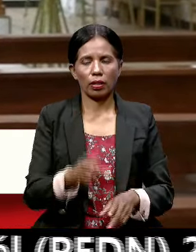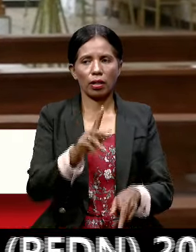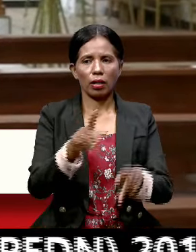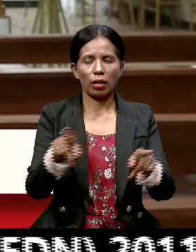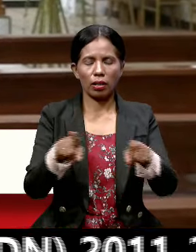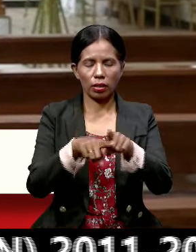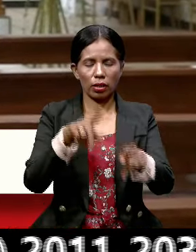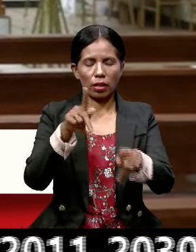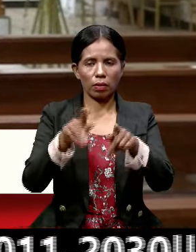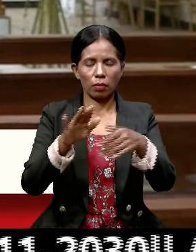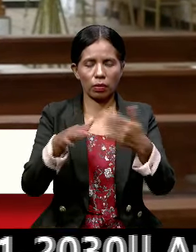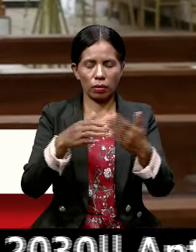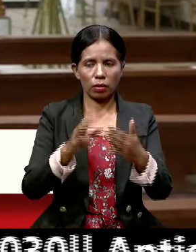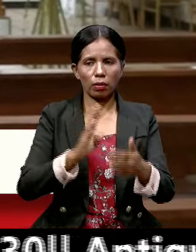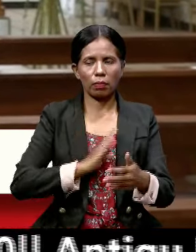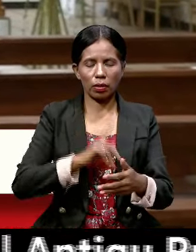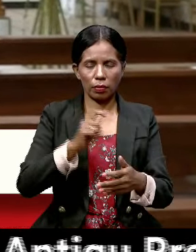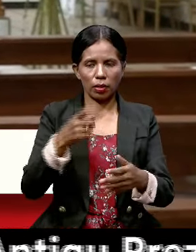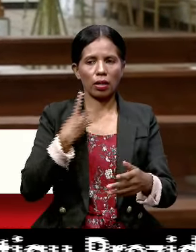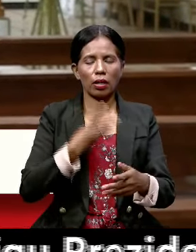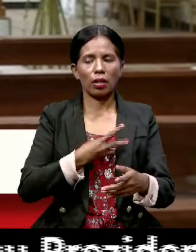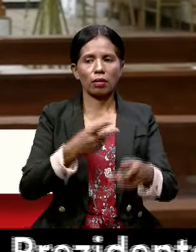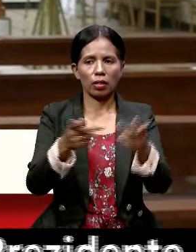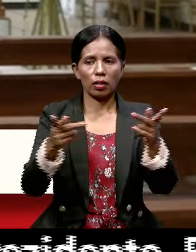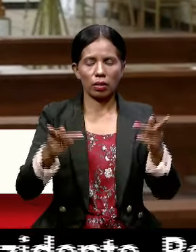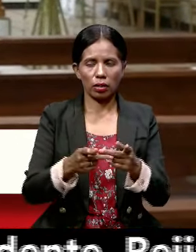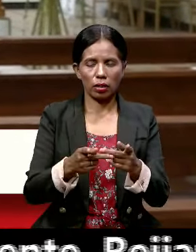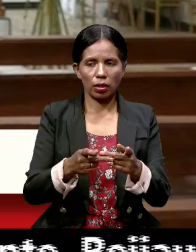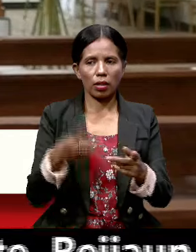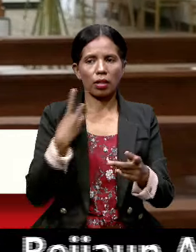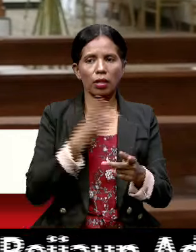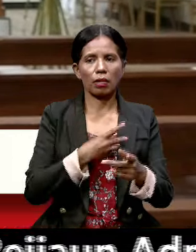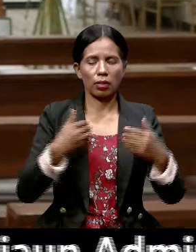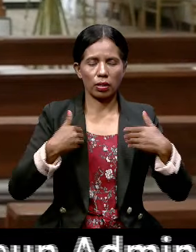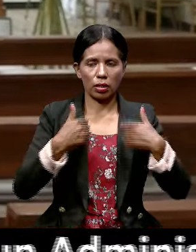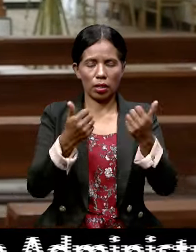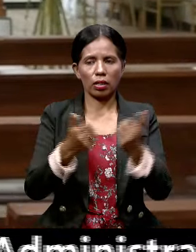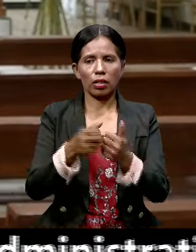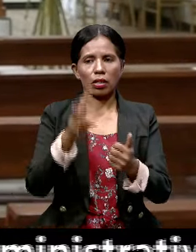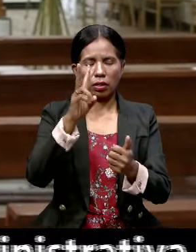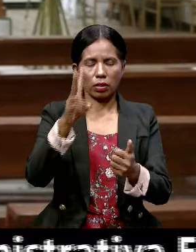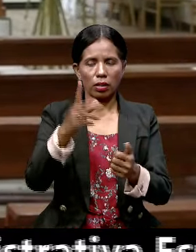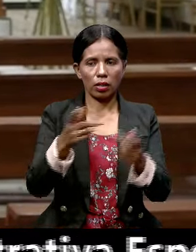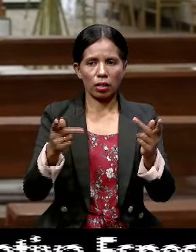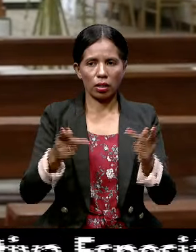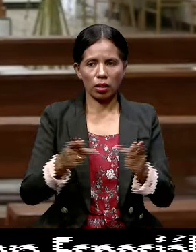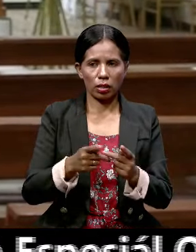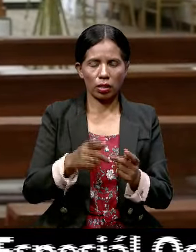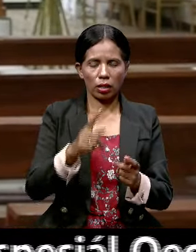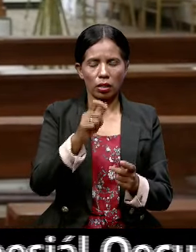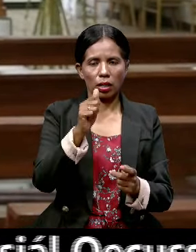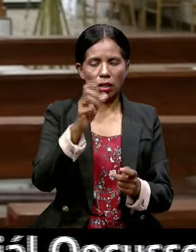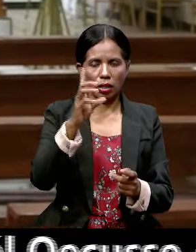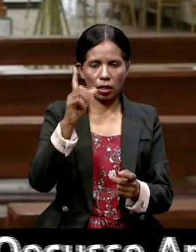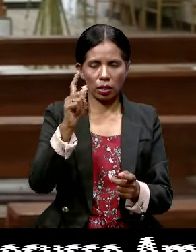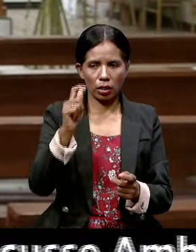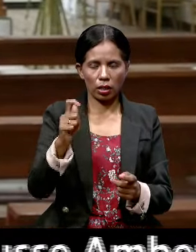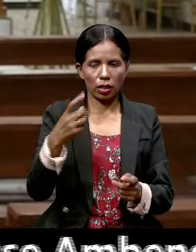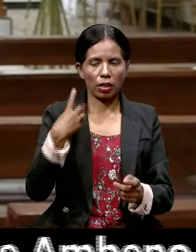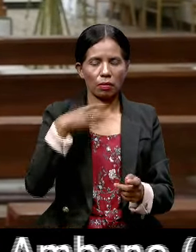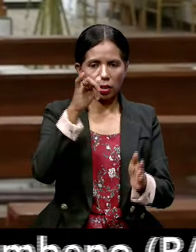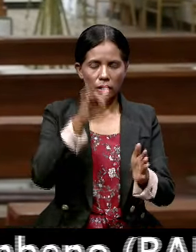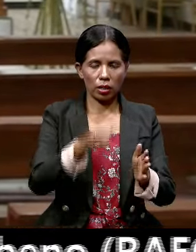baripite, ami hane ya sentro baripite, ami iha alia rua, alia frekat ho alia teate. Nebe maka hamanan